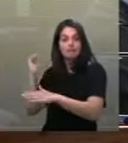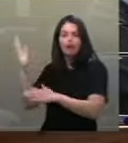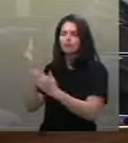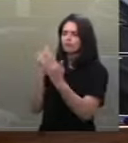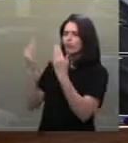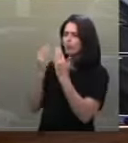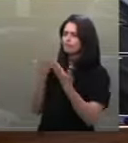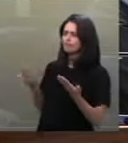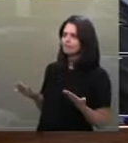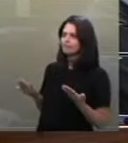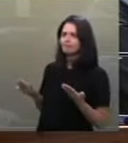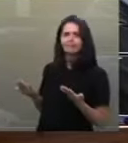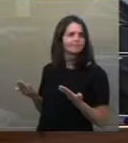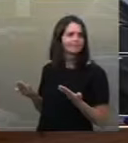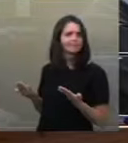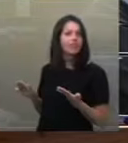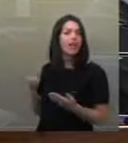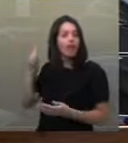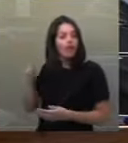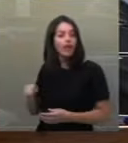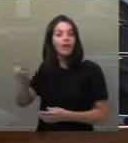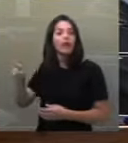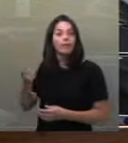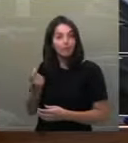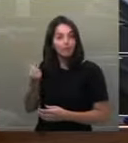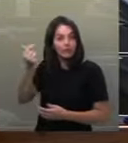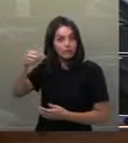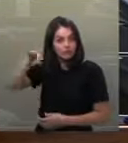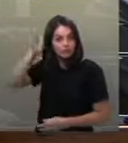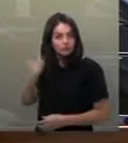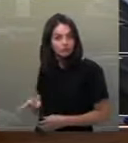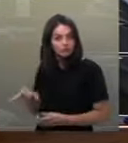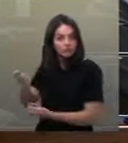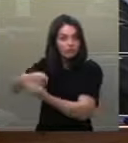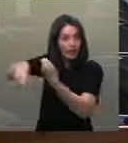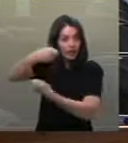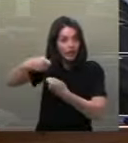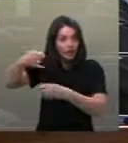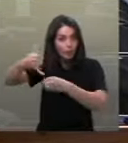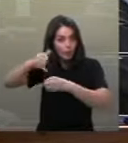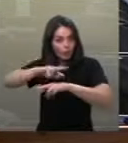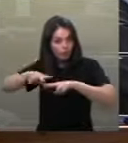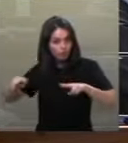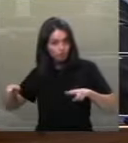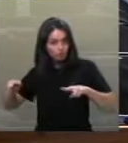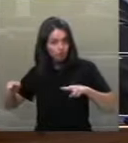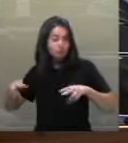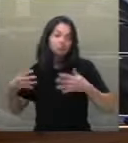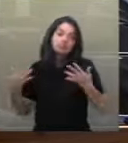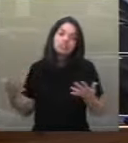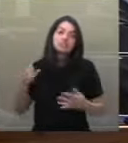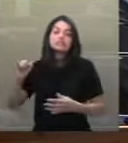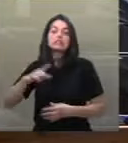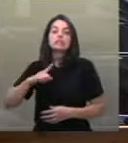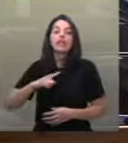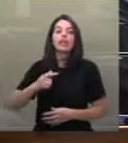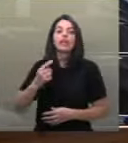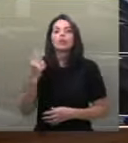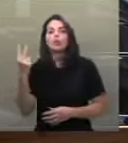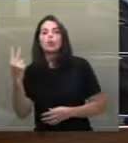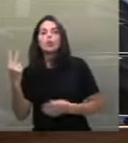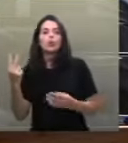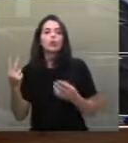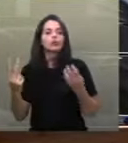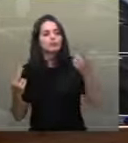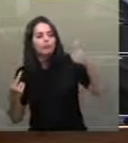toda forma, estes seriam exatamente os preços praticados pelo mercado num cenário em que houvesse 2 ou mais refinarias